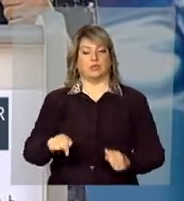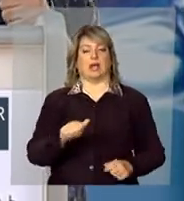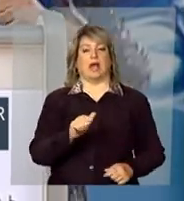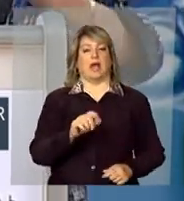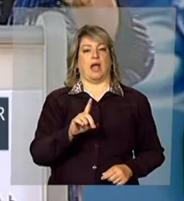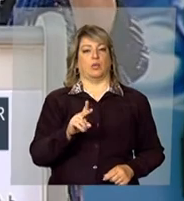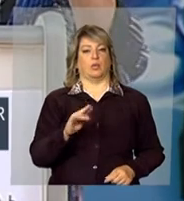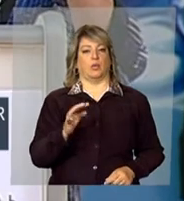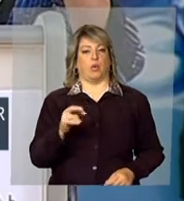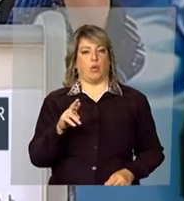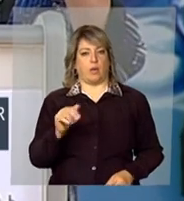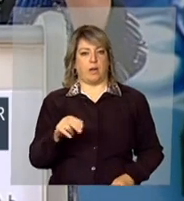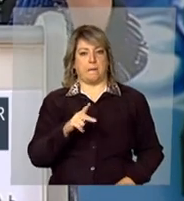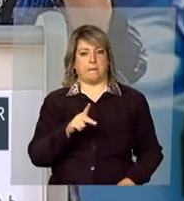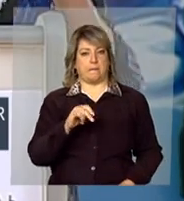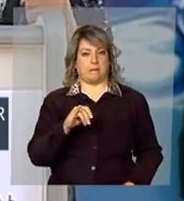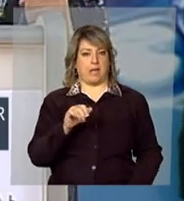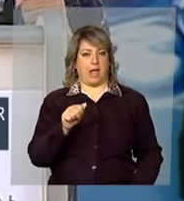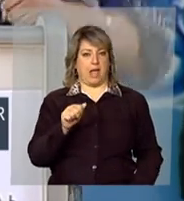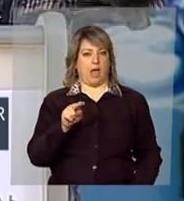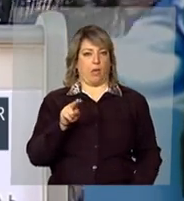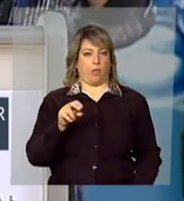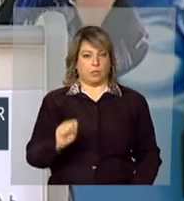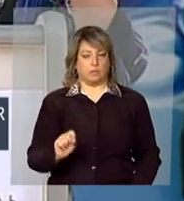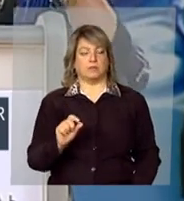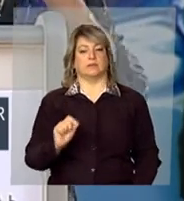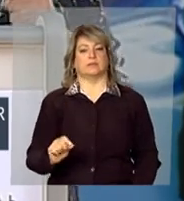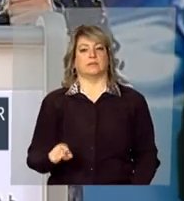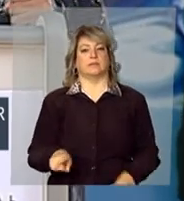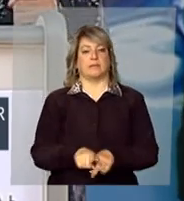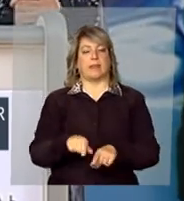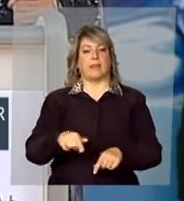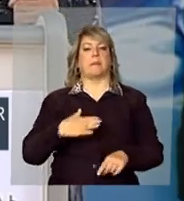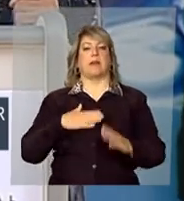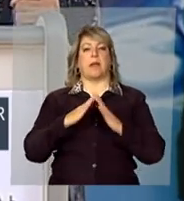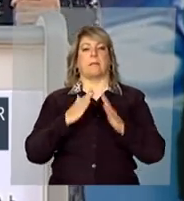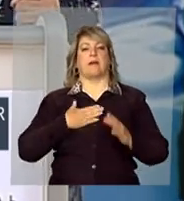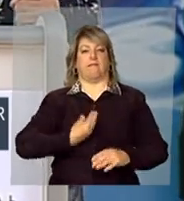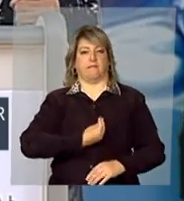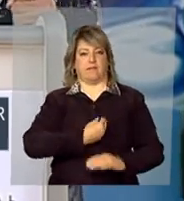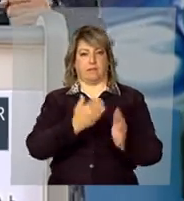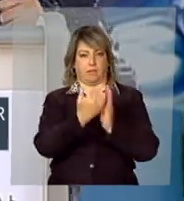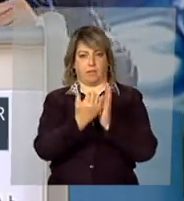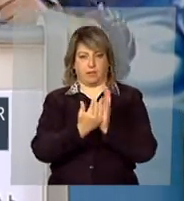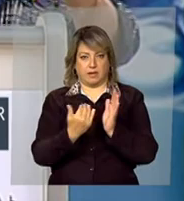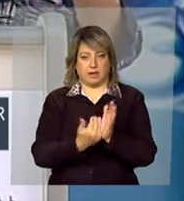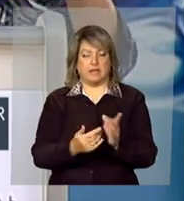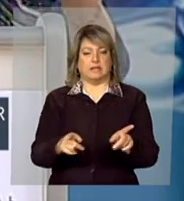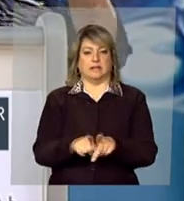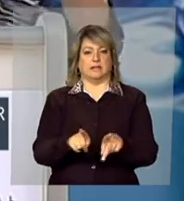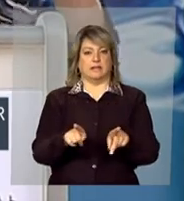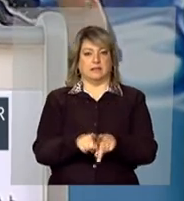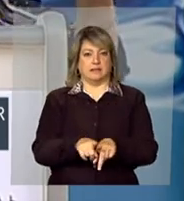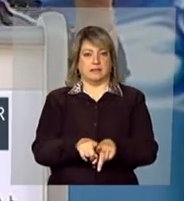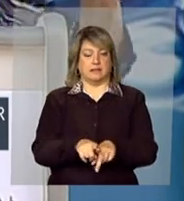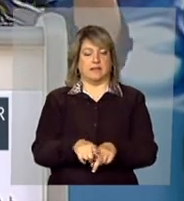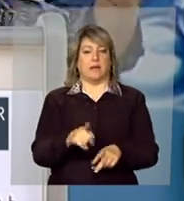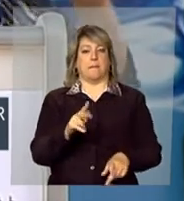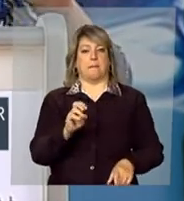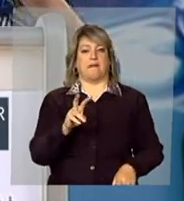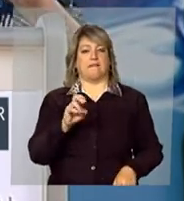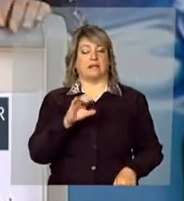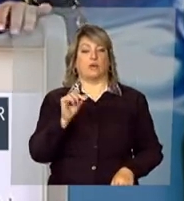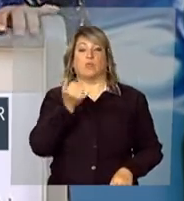Piaus, com tudo que nós vamos fazer aqui, com Minha Casa Minha Vida, com o fato que nós temos de fazer prevenção